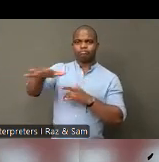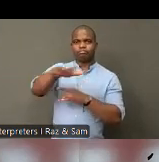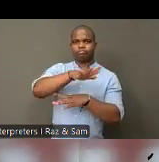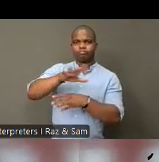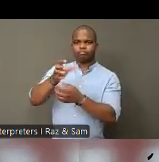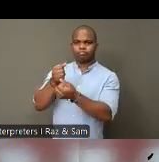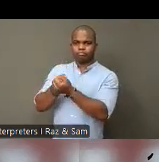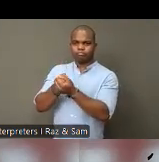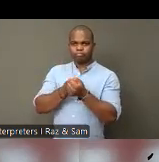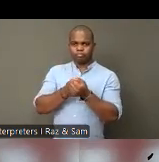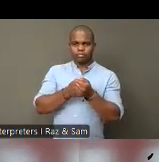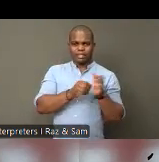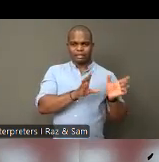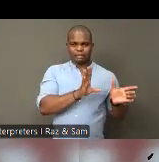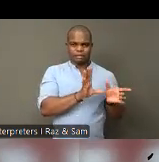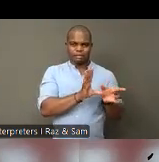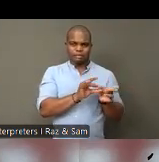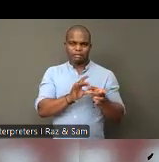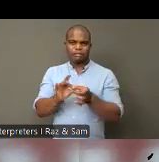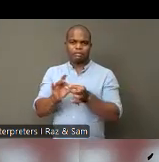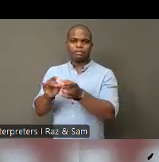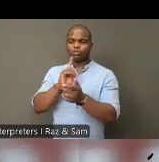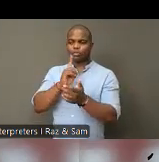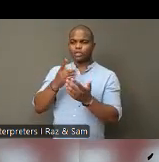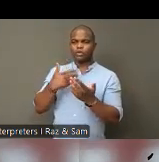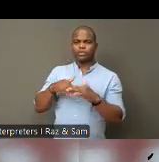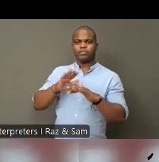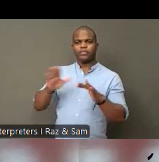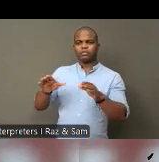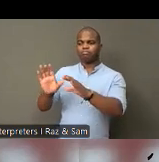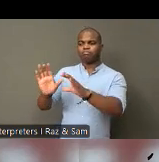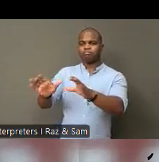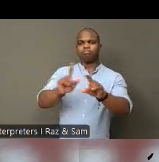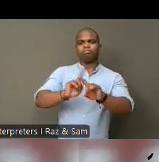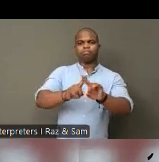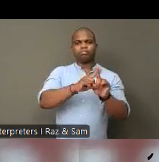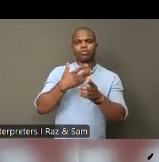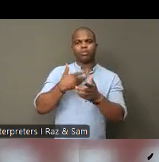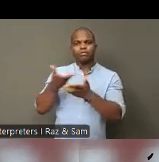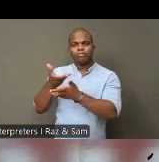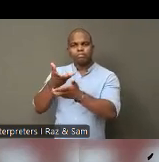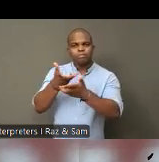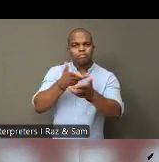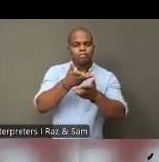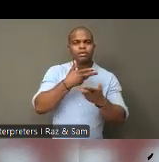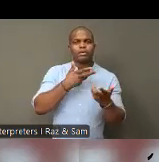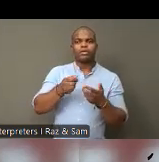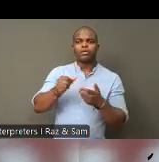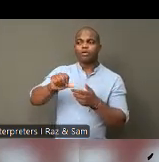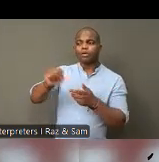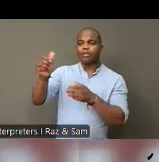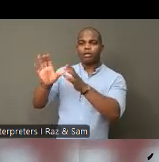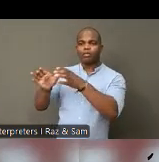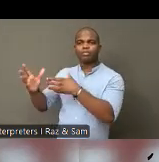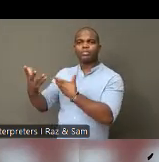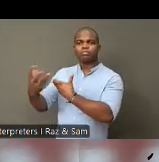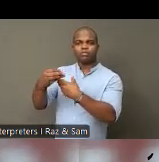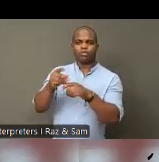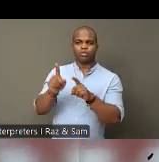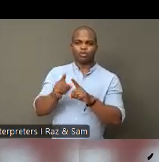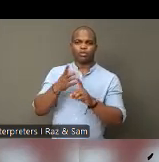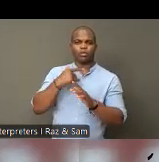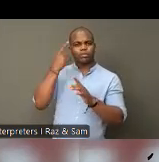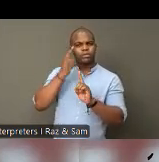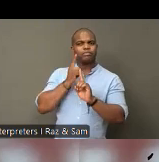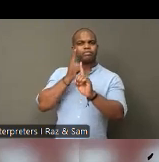setores, e uma das prioridades que nós estabelecemos é certificar que a nível subnacional, a nível regional,